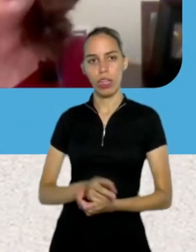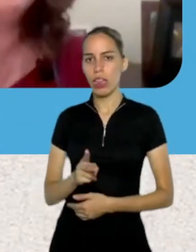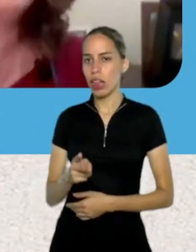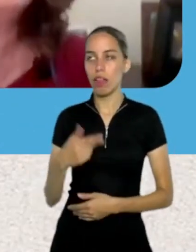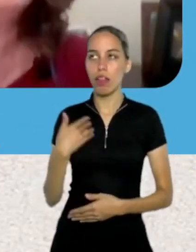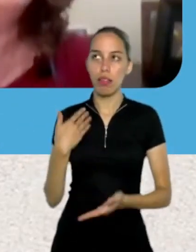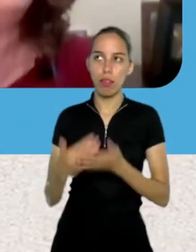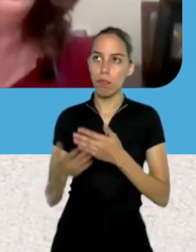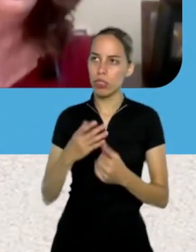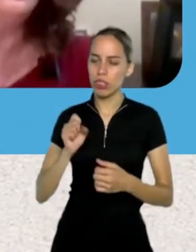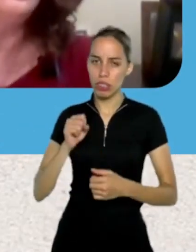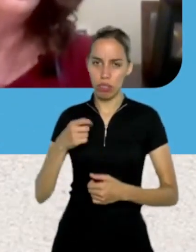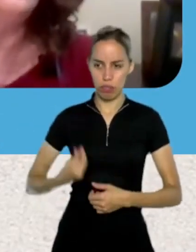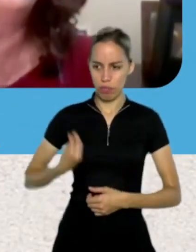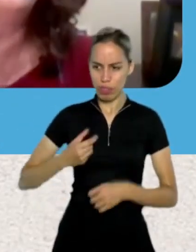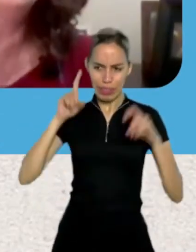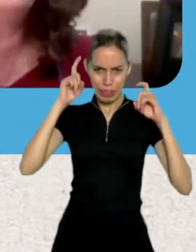celebrar.